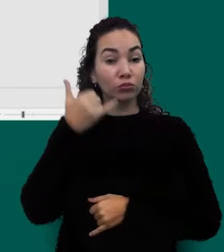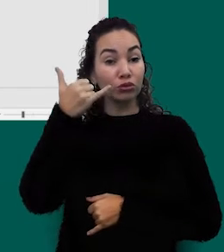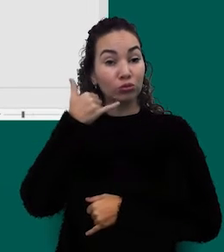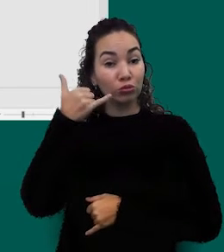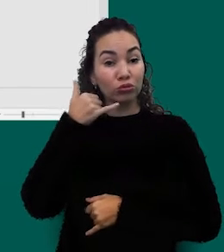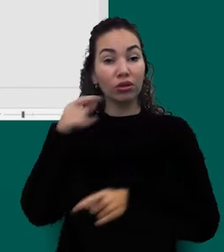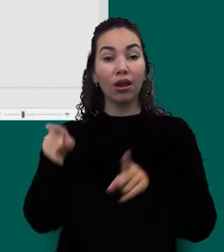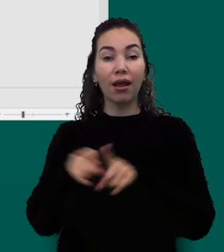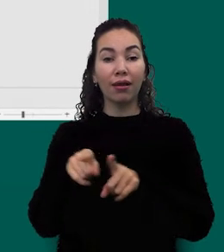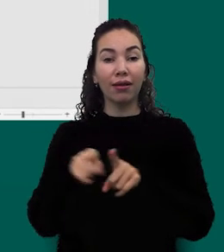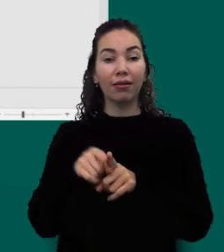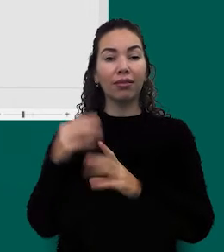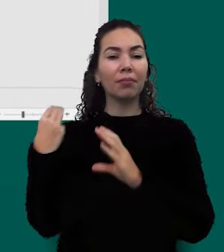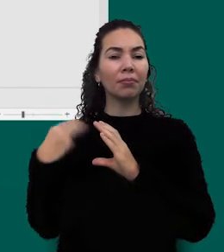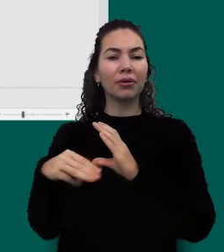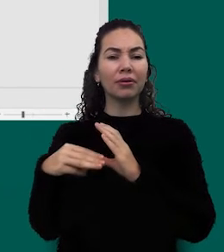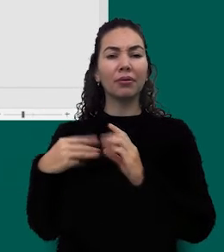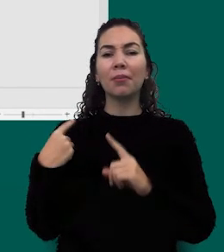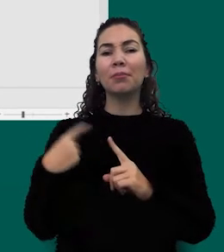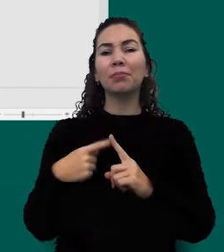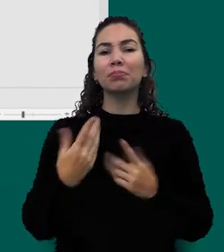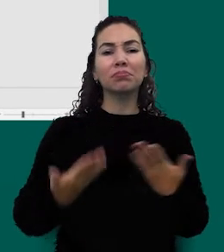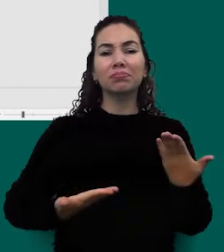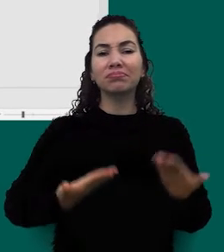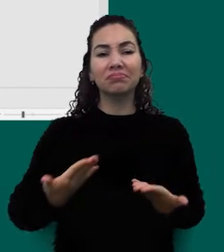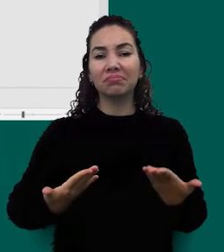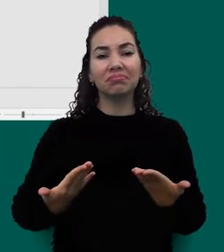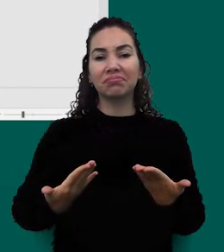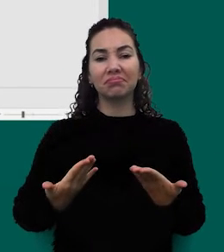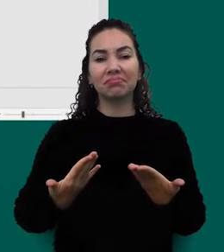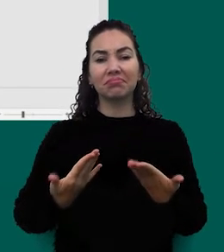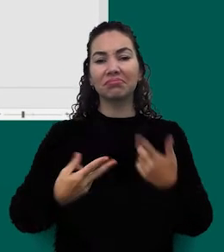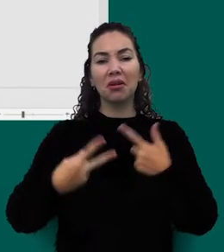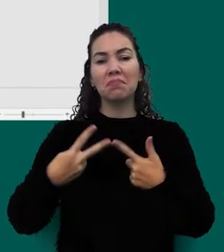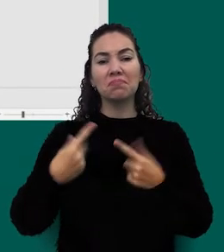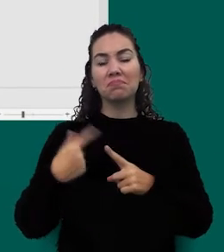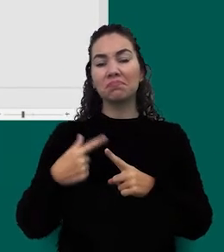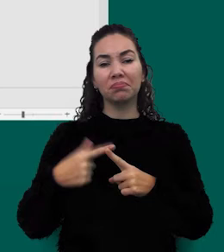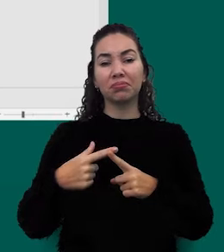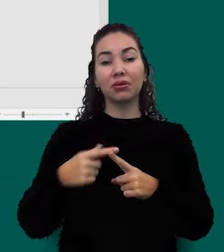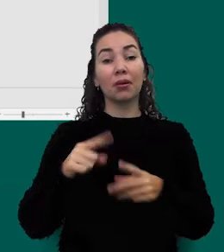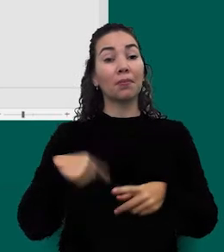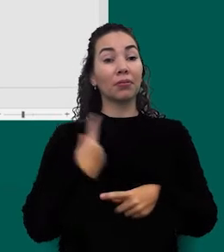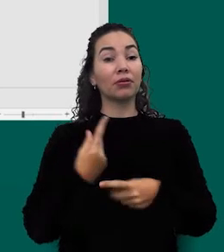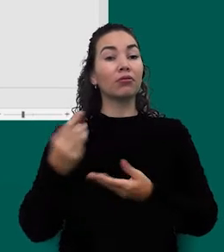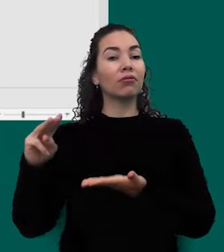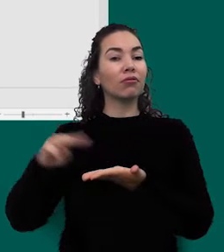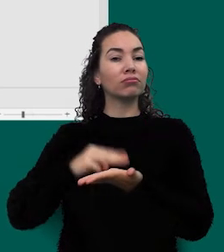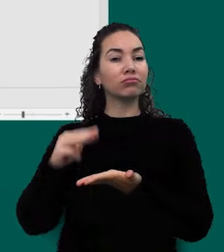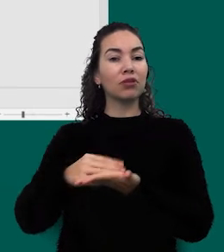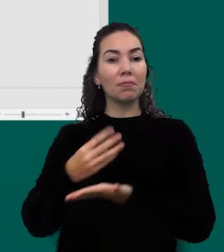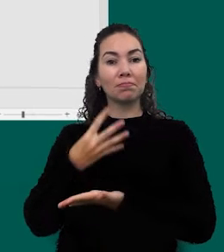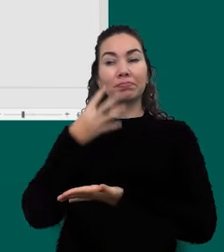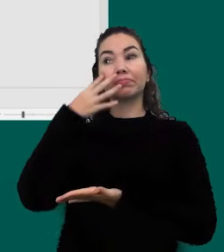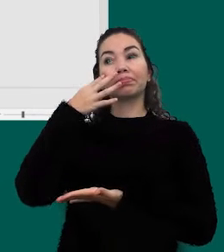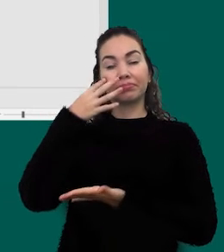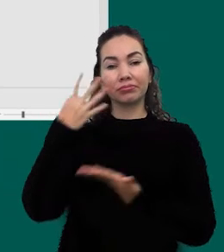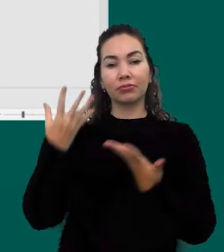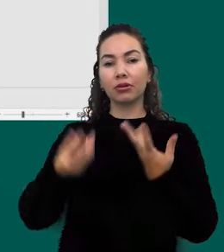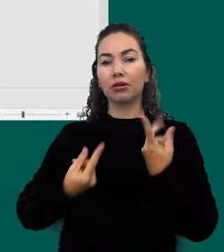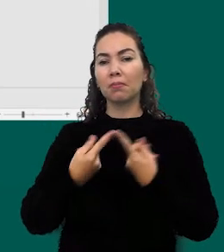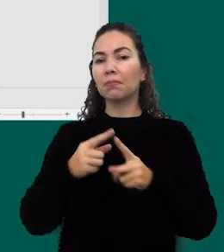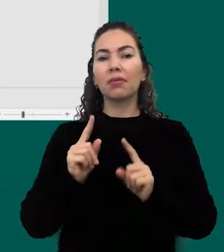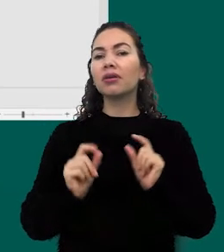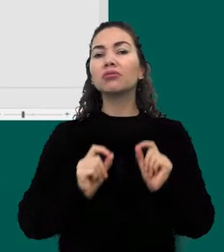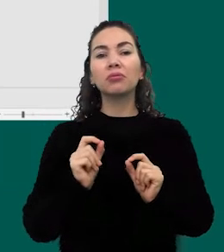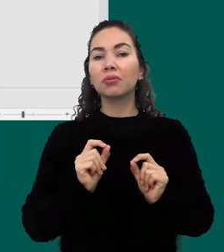e do e-mail. Por que a Receita está nos solicitando esses dados? Para nos enviar mensagens de alerta. Mas que mensagens de